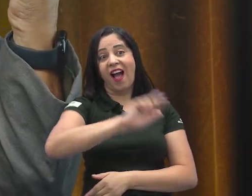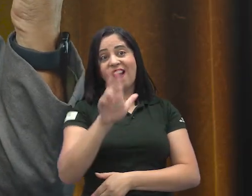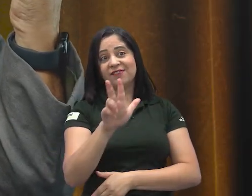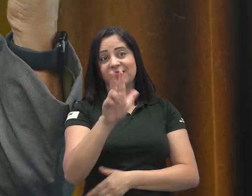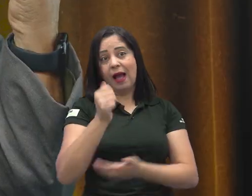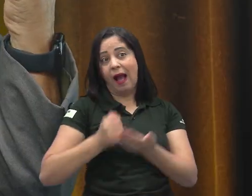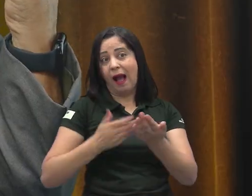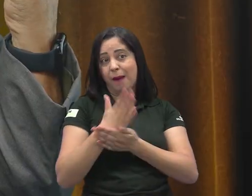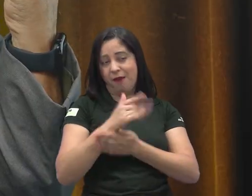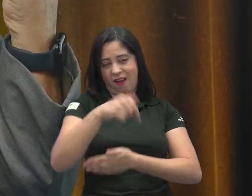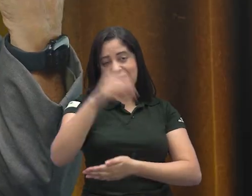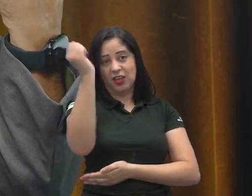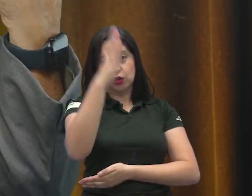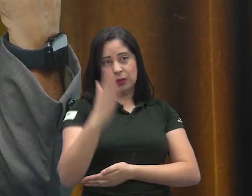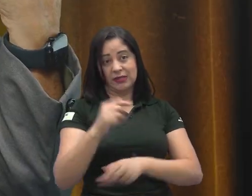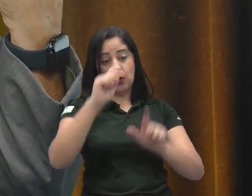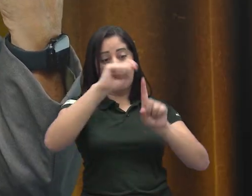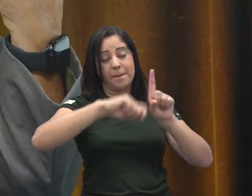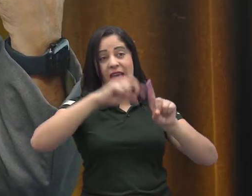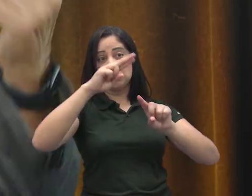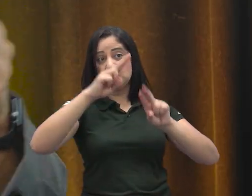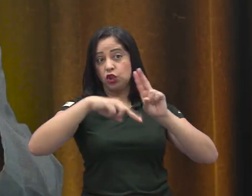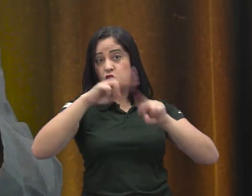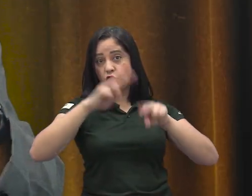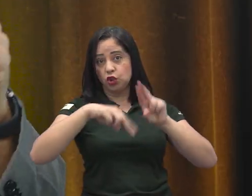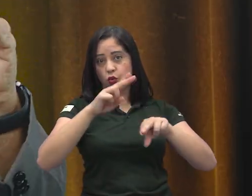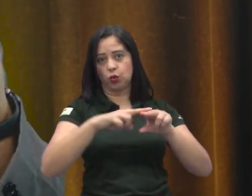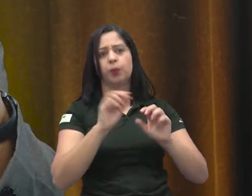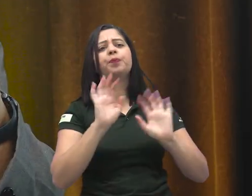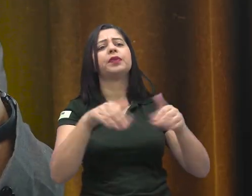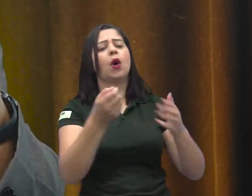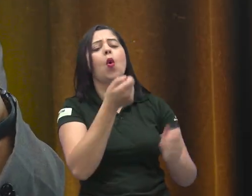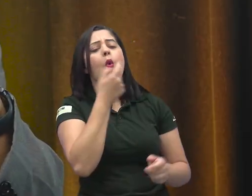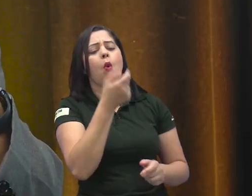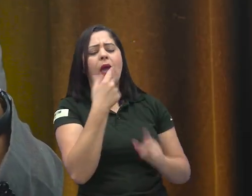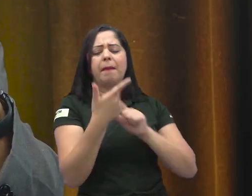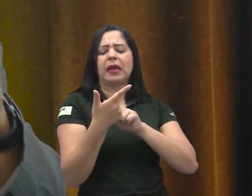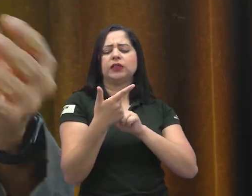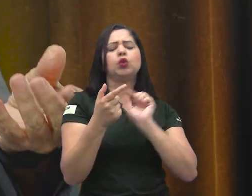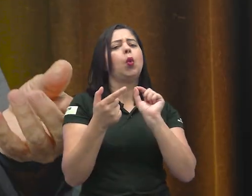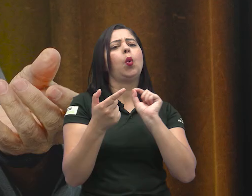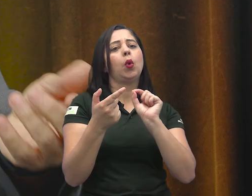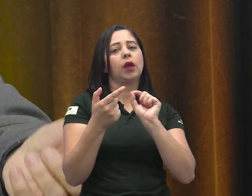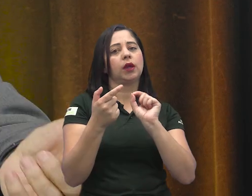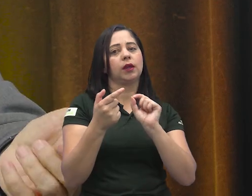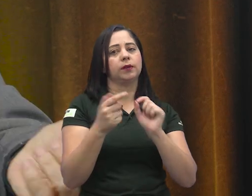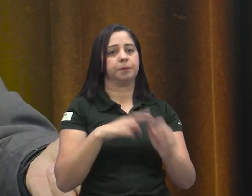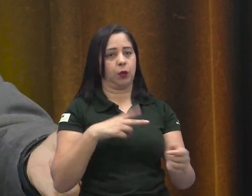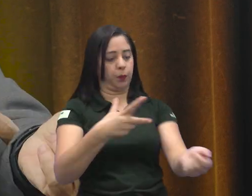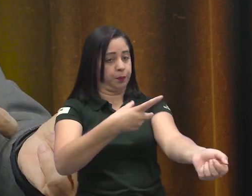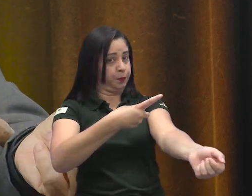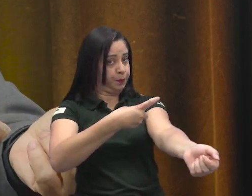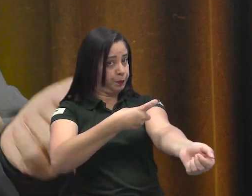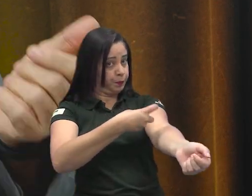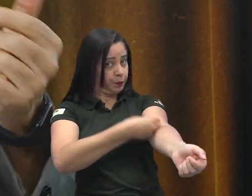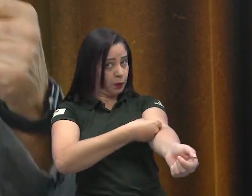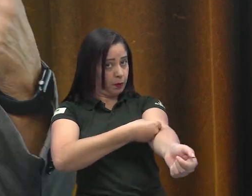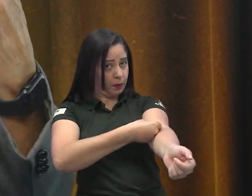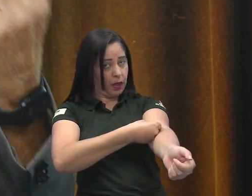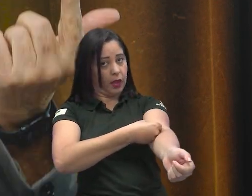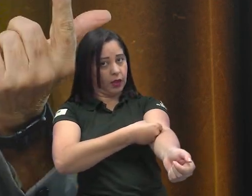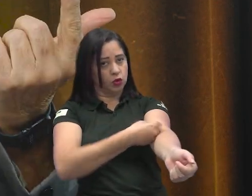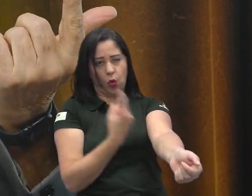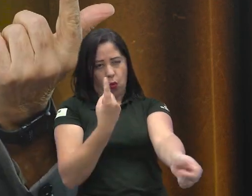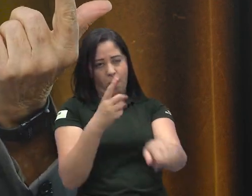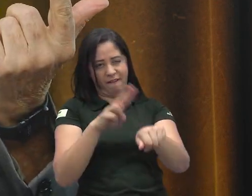aprovou agora em junho, certo? O que faz esse medicamento? Você injeta na veia